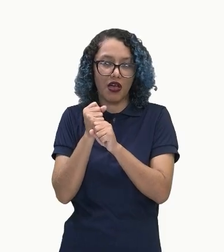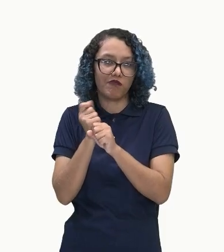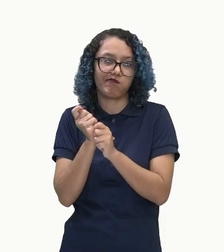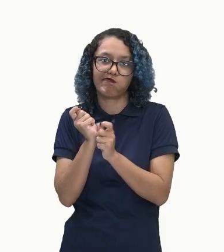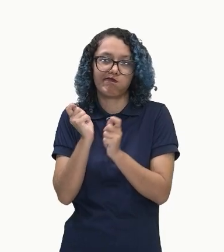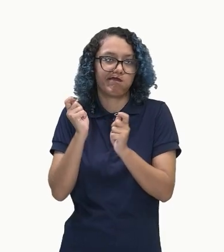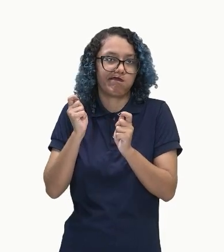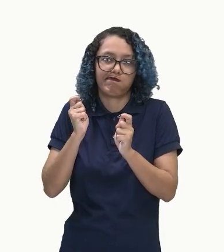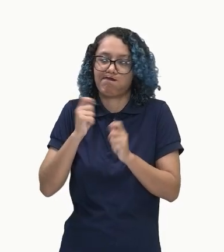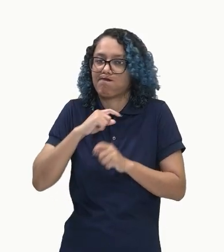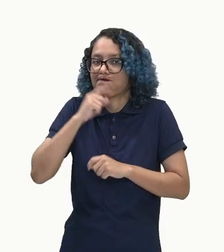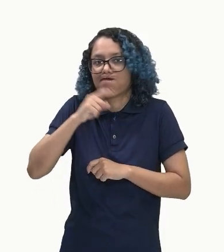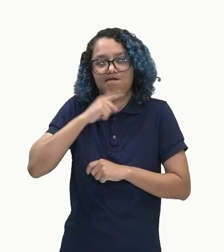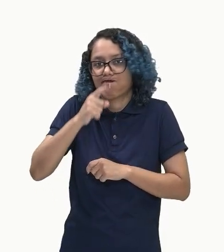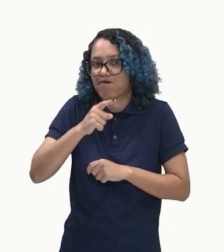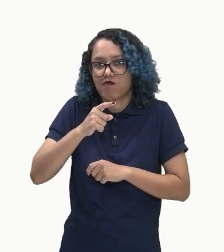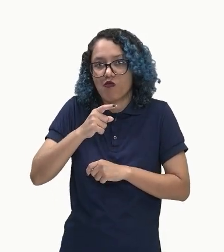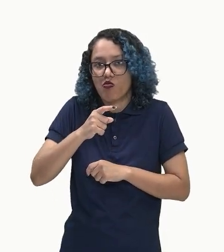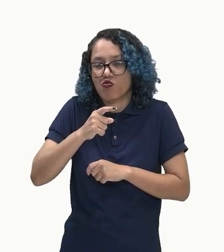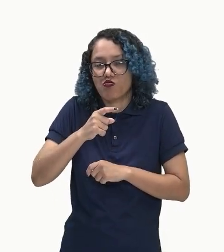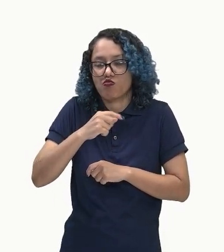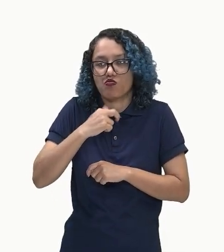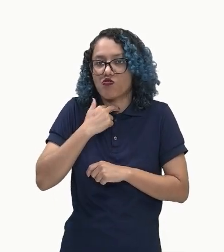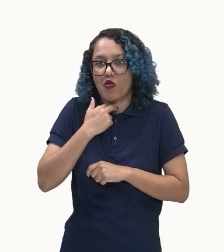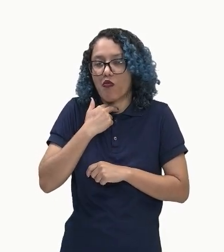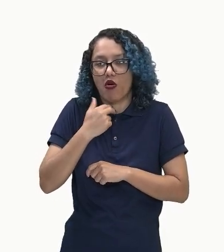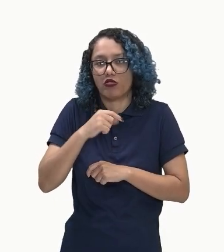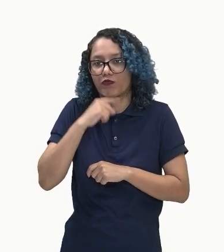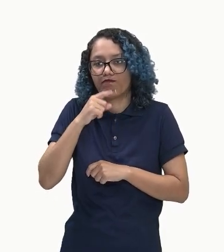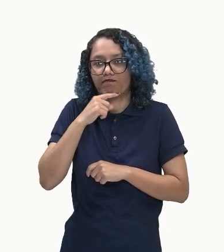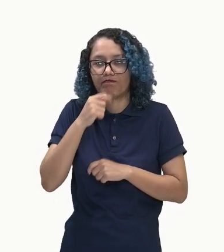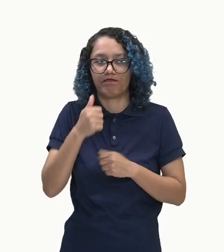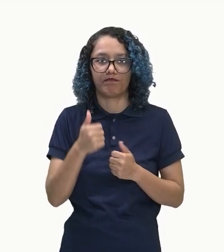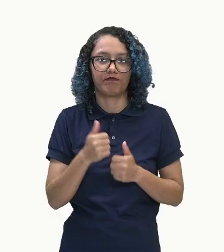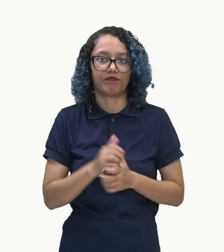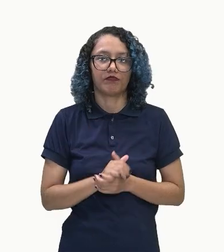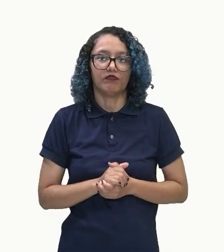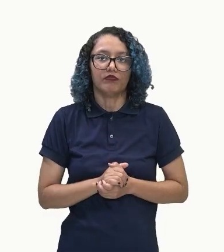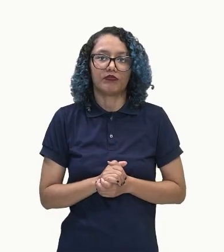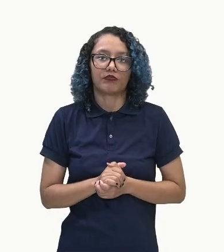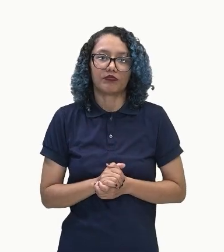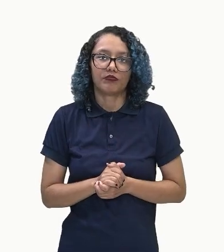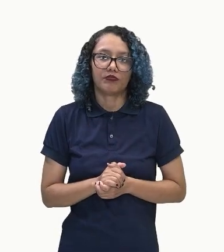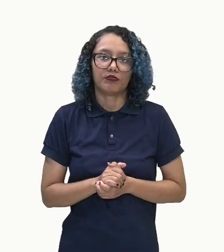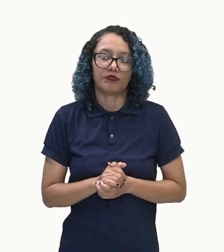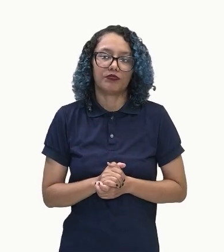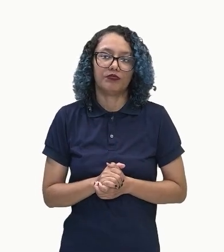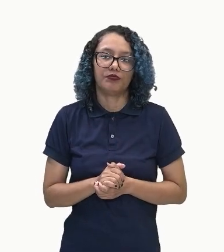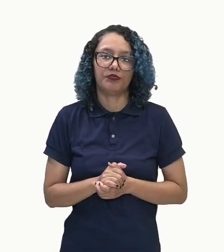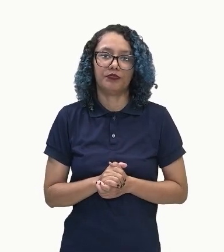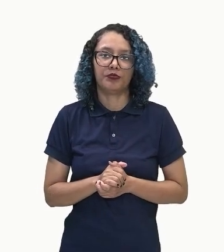que você não pode, tá? Então, cannot, não pode.